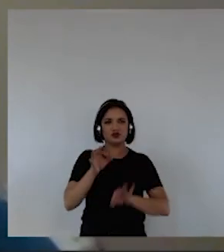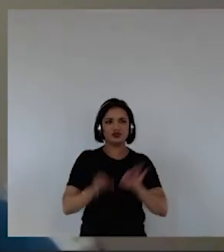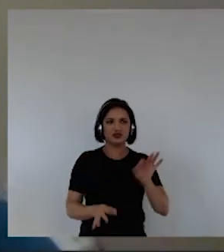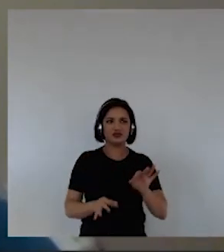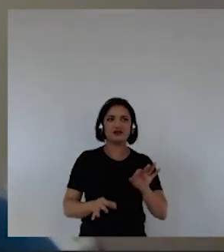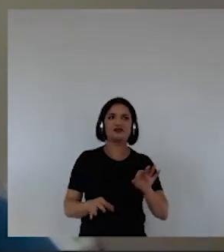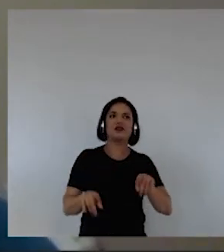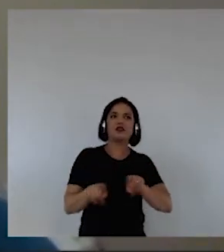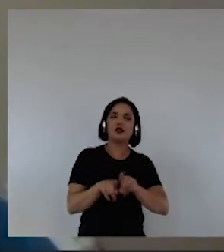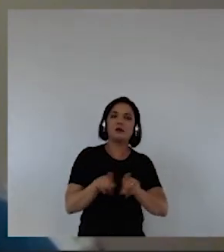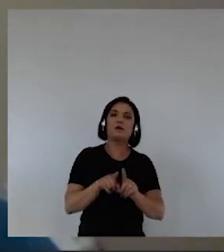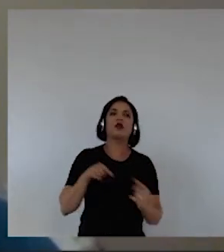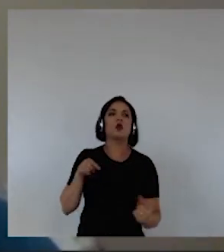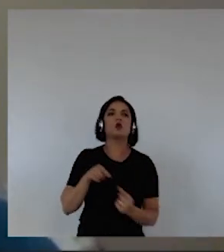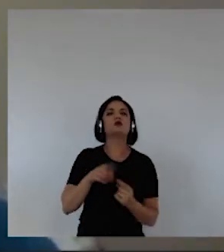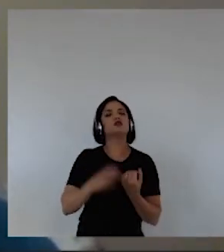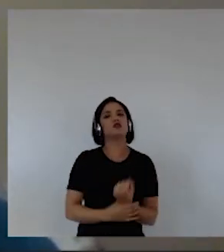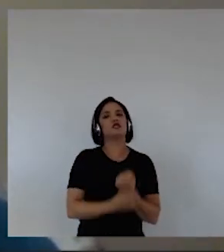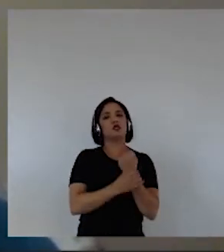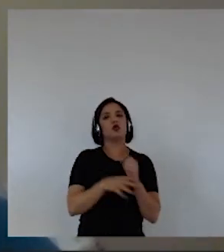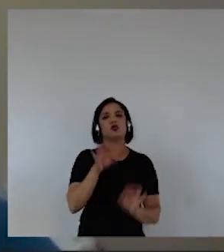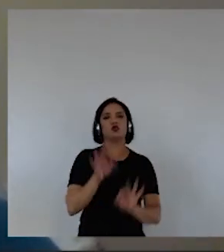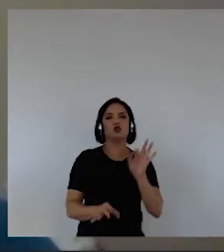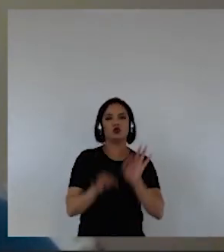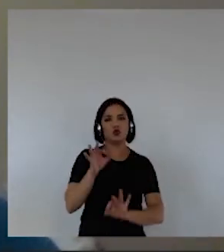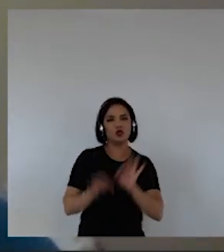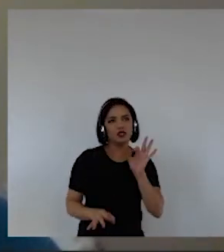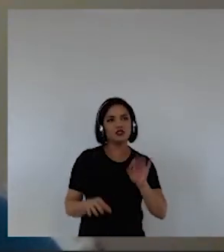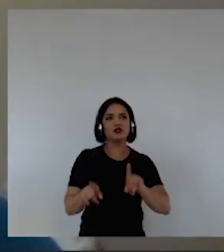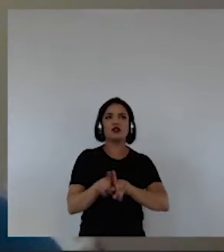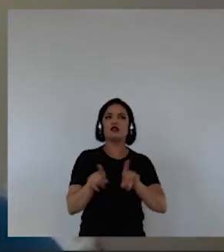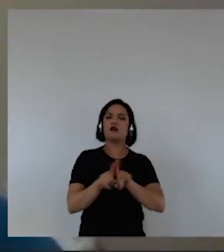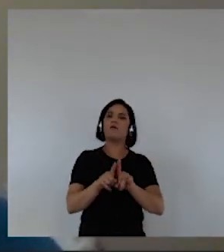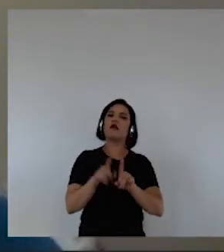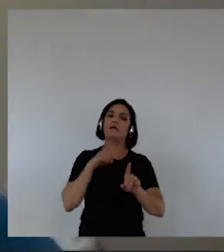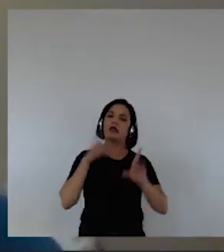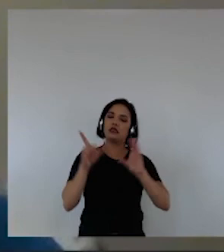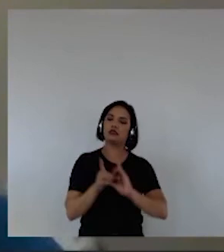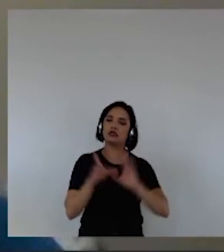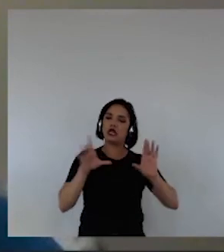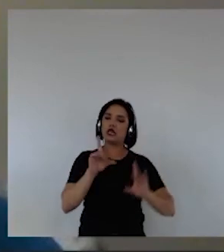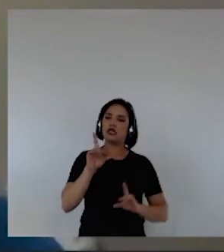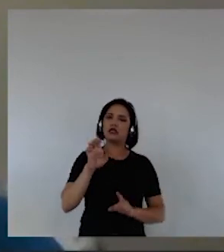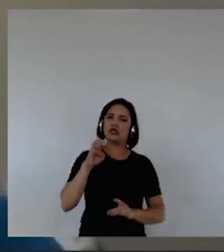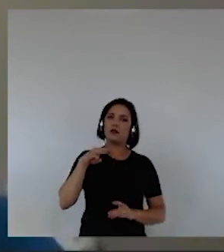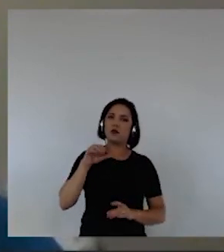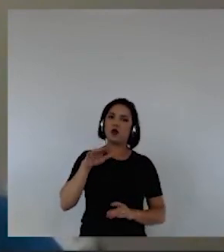a busca da segurança jurídica, com a busca da aplicação da democracia